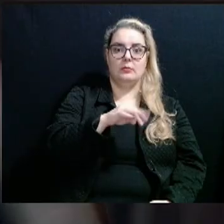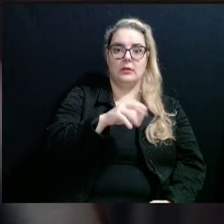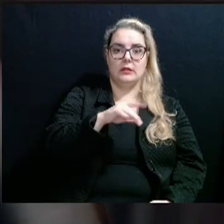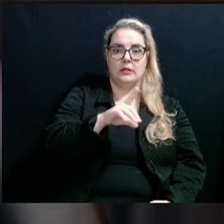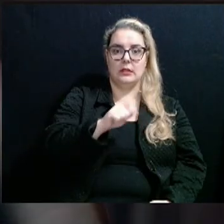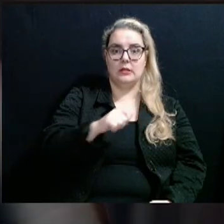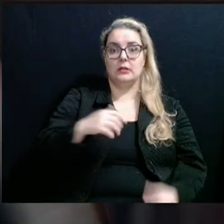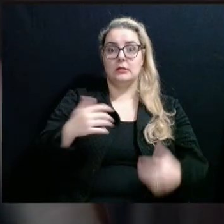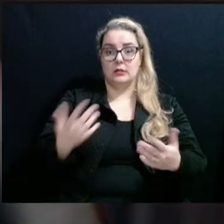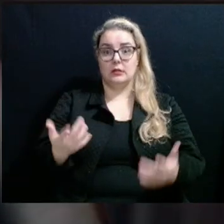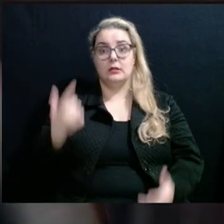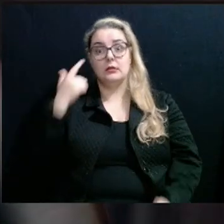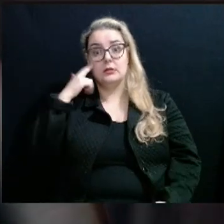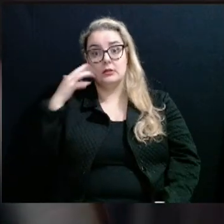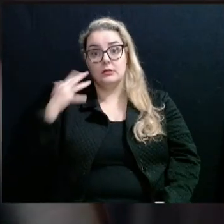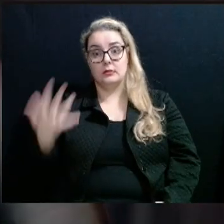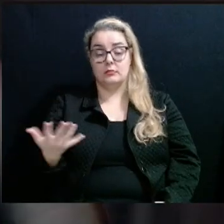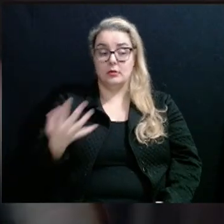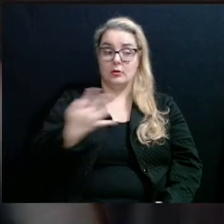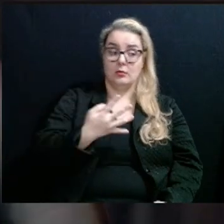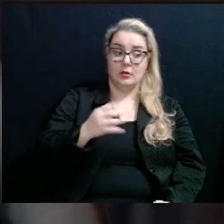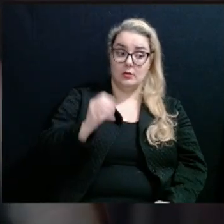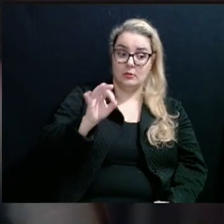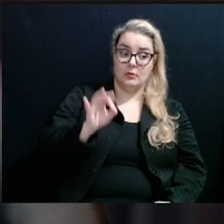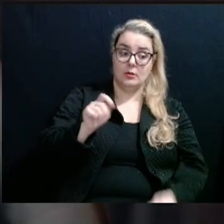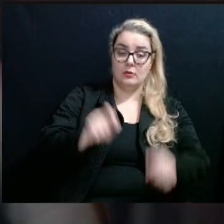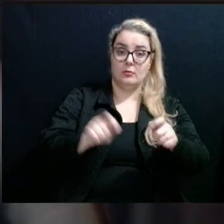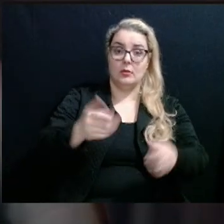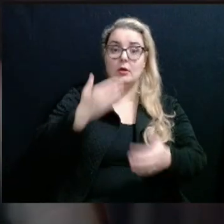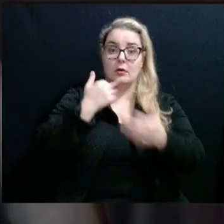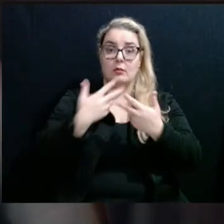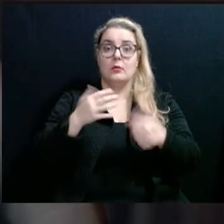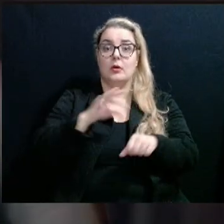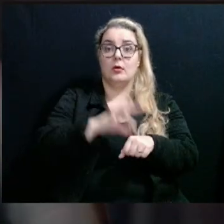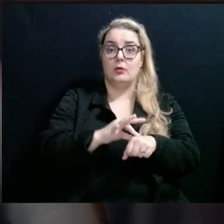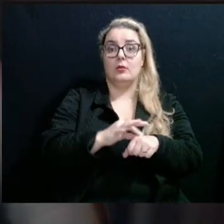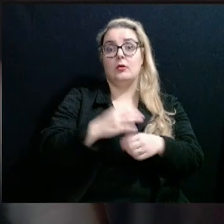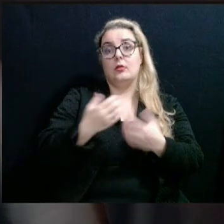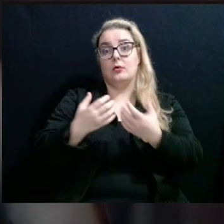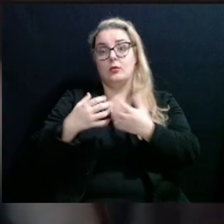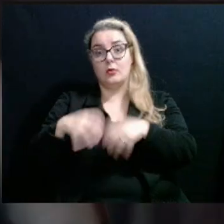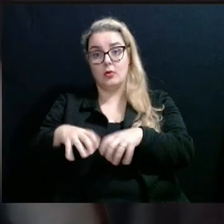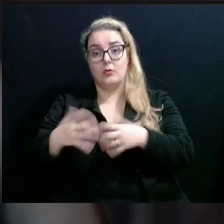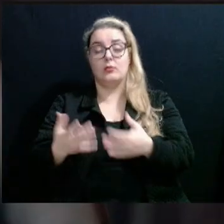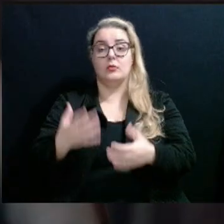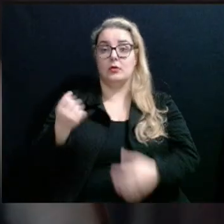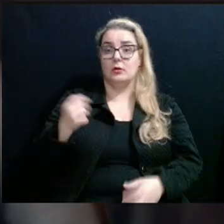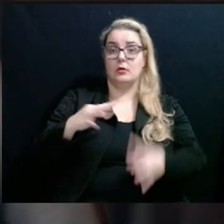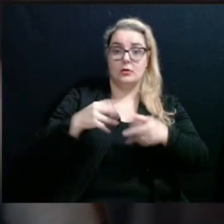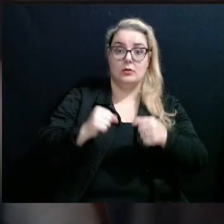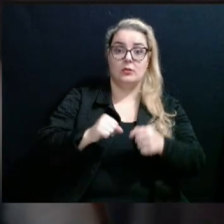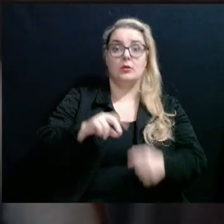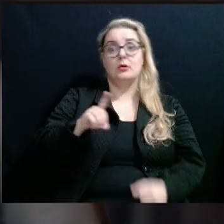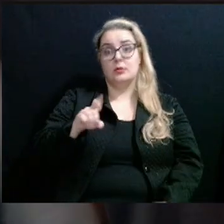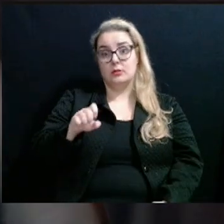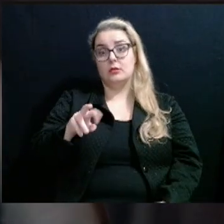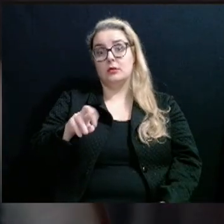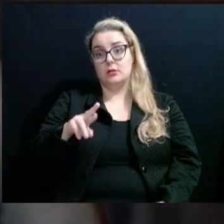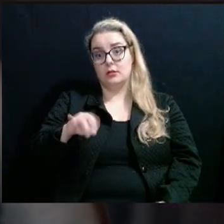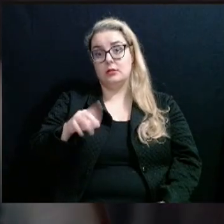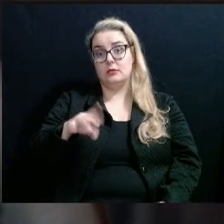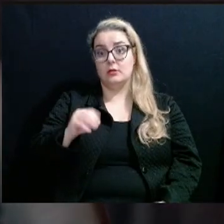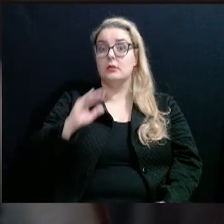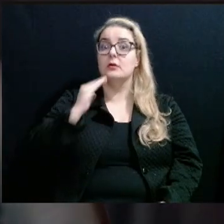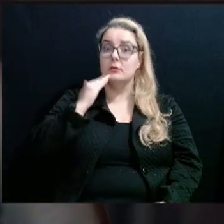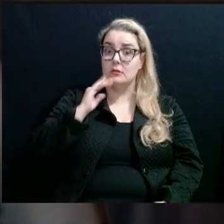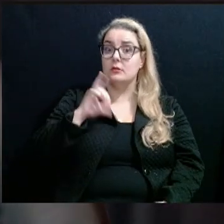pensar, 40% de pessoas que comem carne, ovos, leite, todos os derivados, tem alguma deficiência. Isso é muito